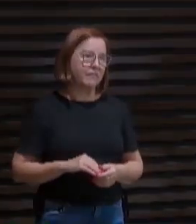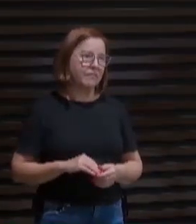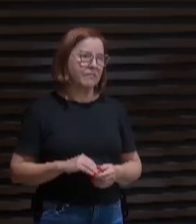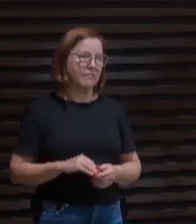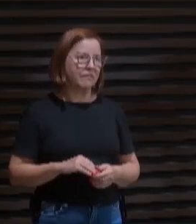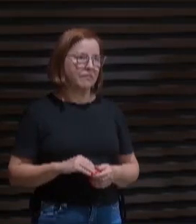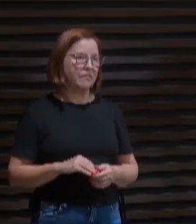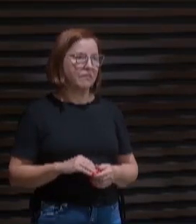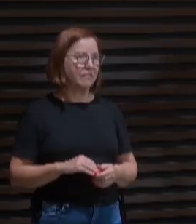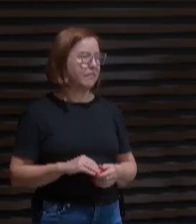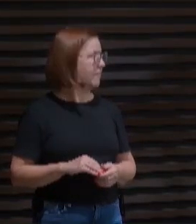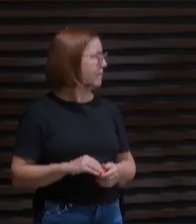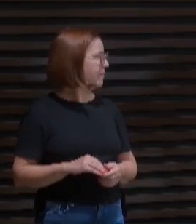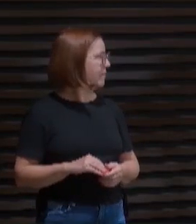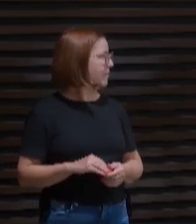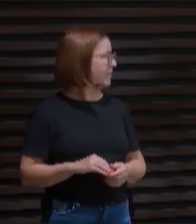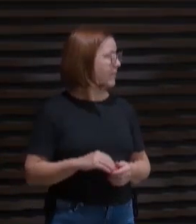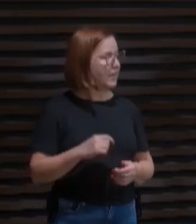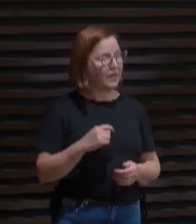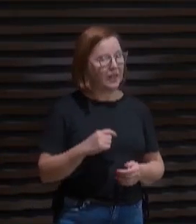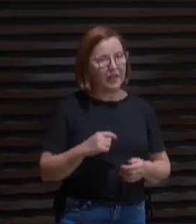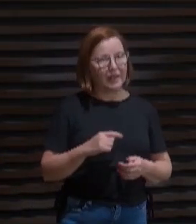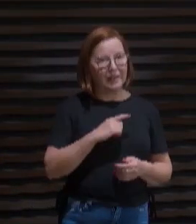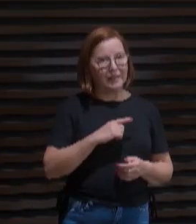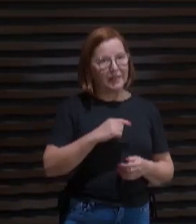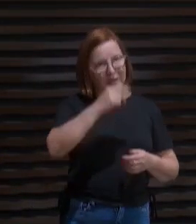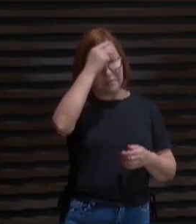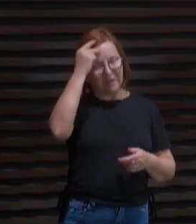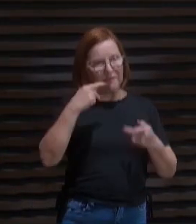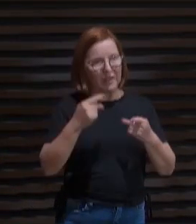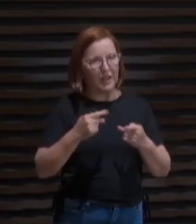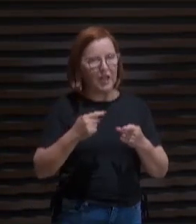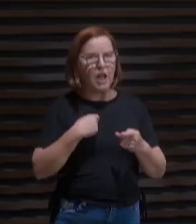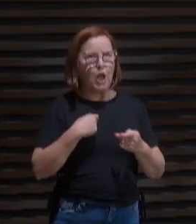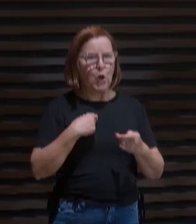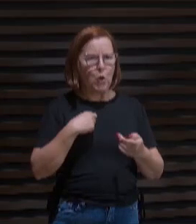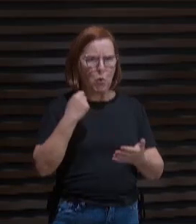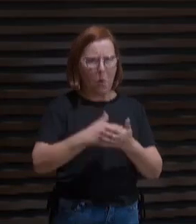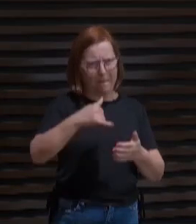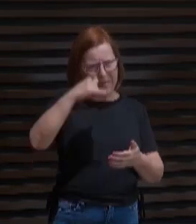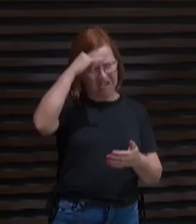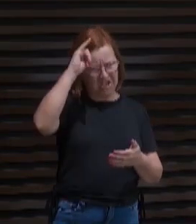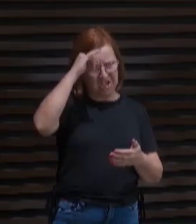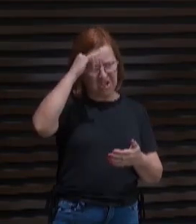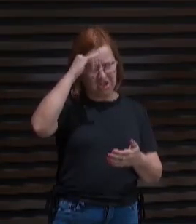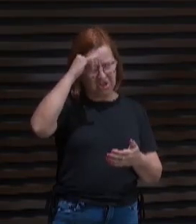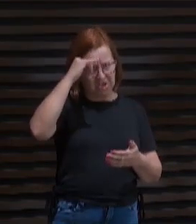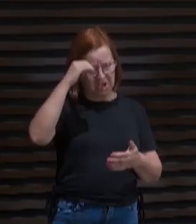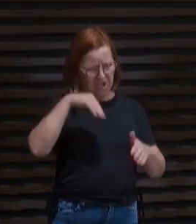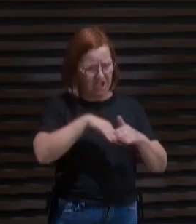E eu tenho irmão aí dizendo assim, vou comprar um sítio e vou começar a armazenar comida no